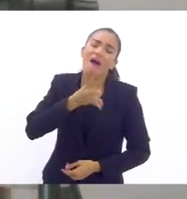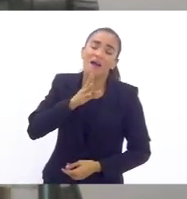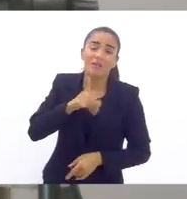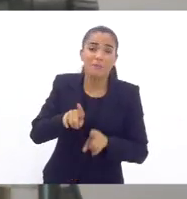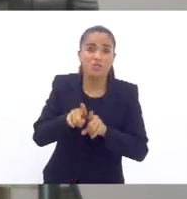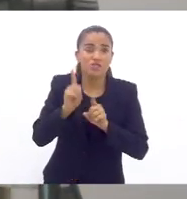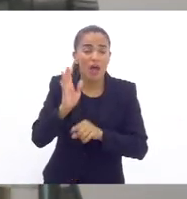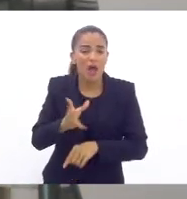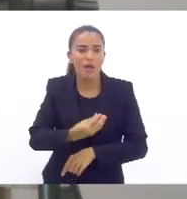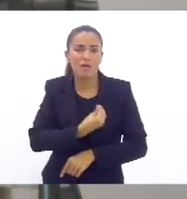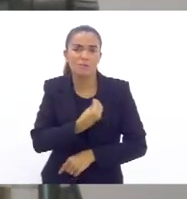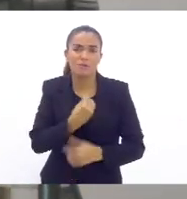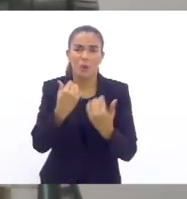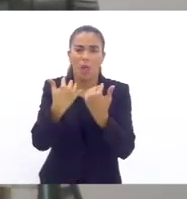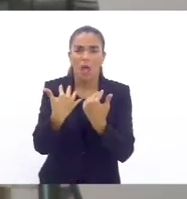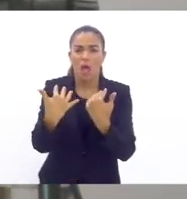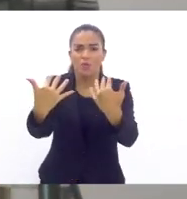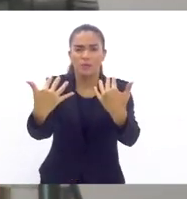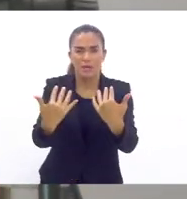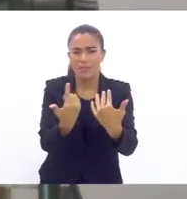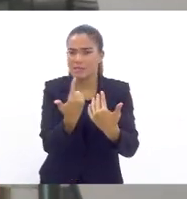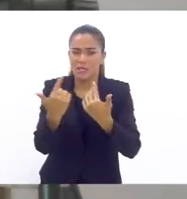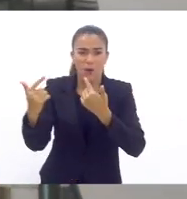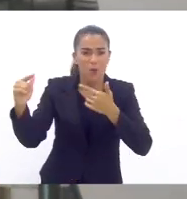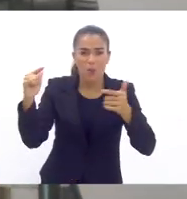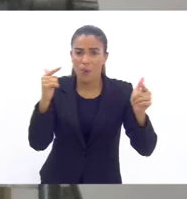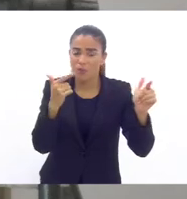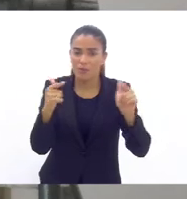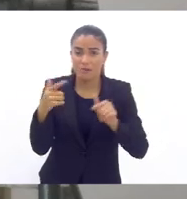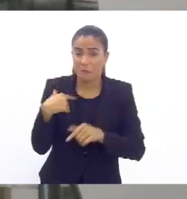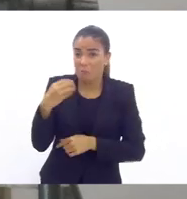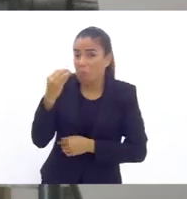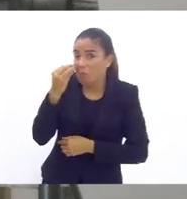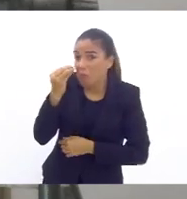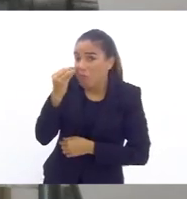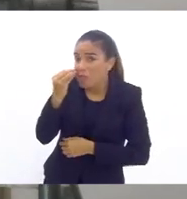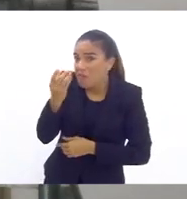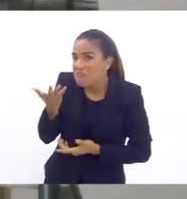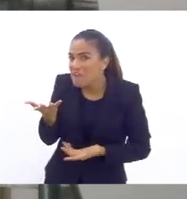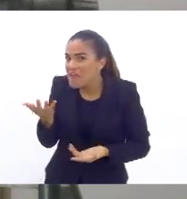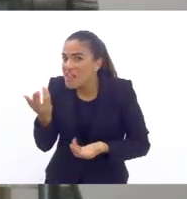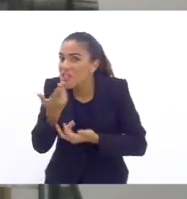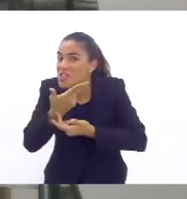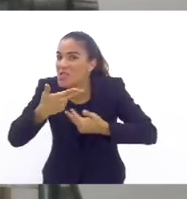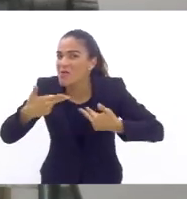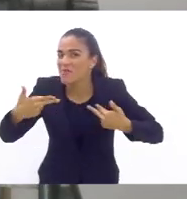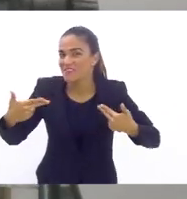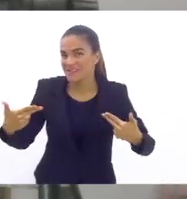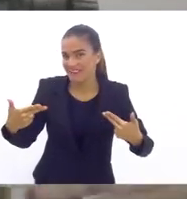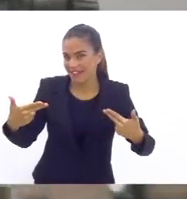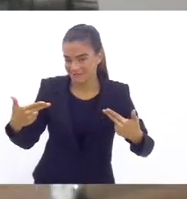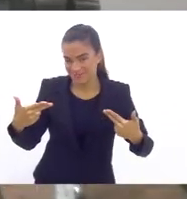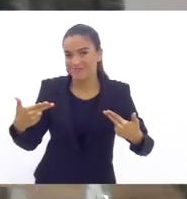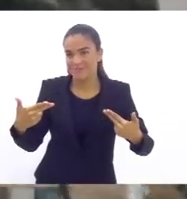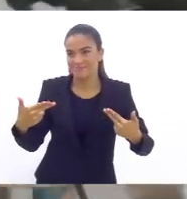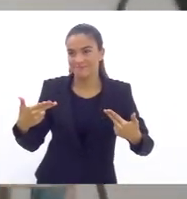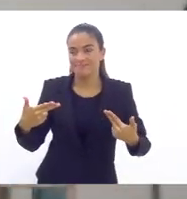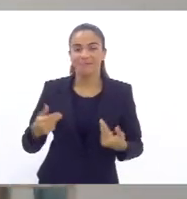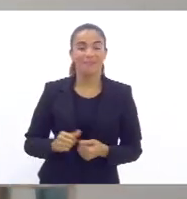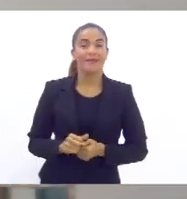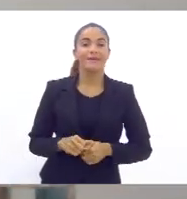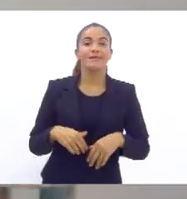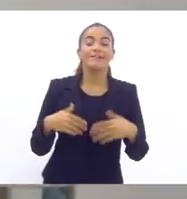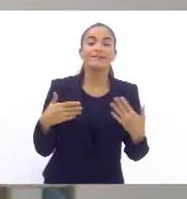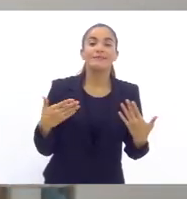conosco né então vamos tentar ver o que que a gente tem de novidade Então antes